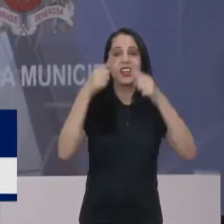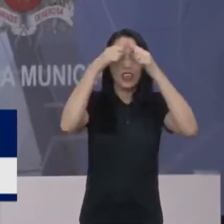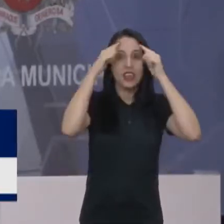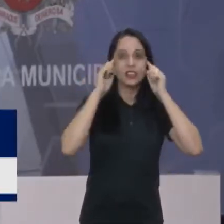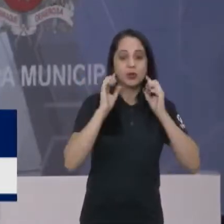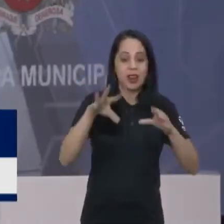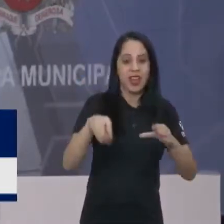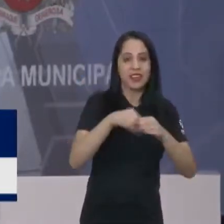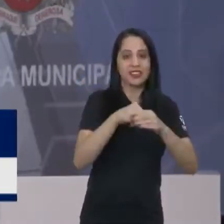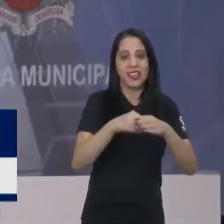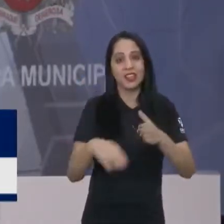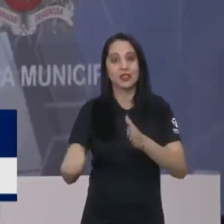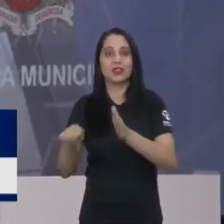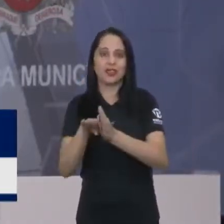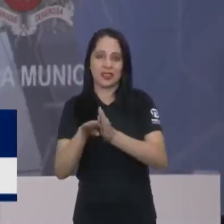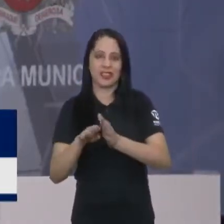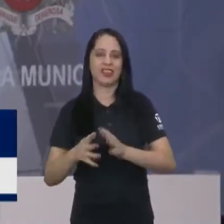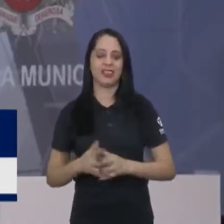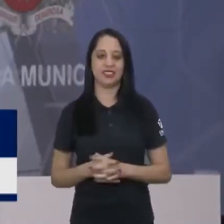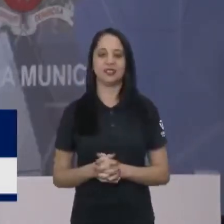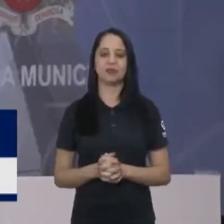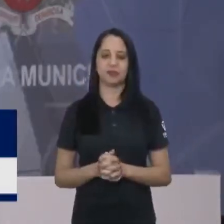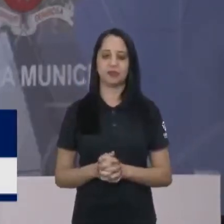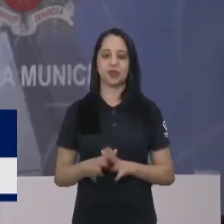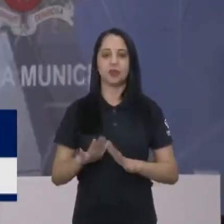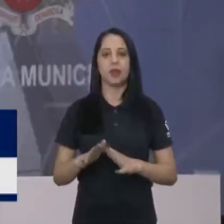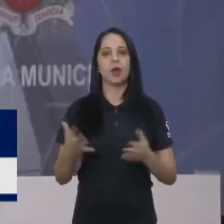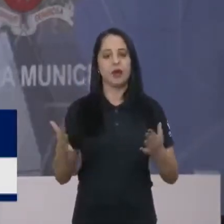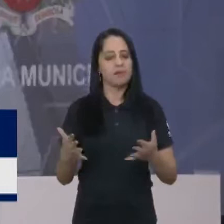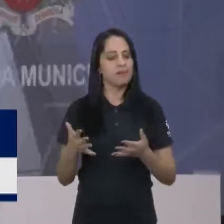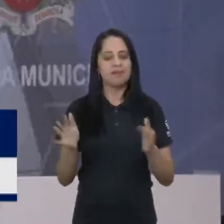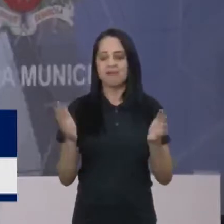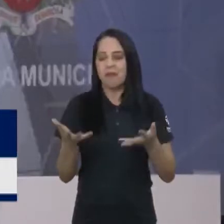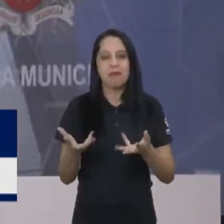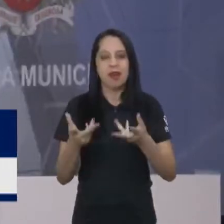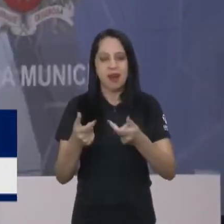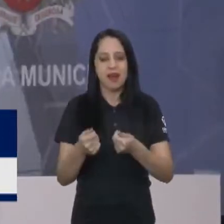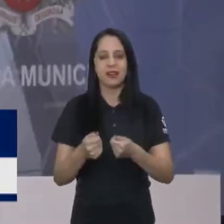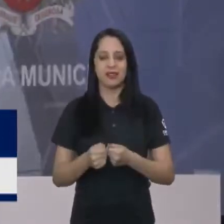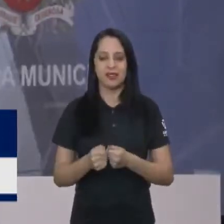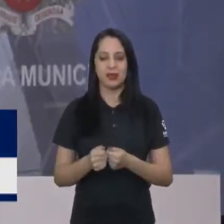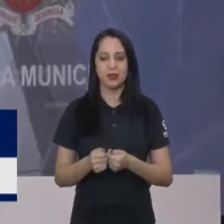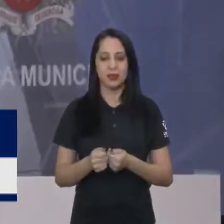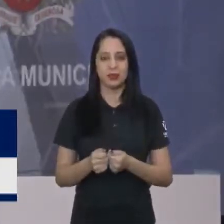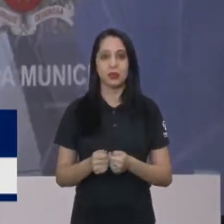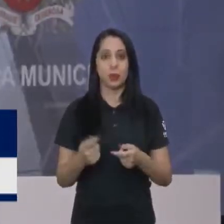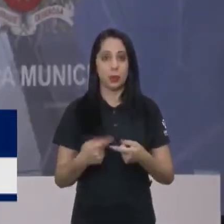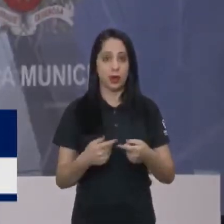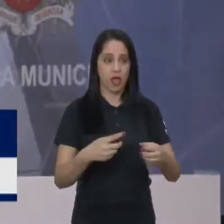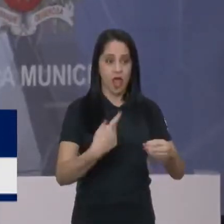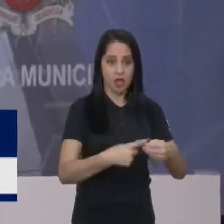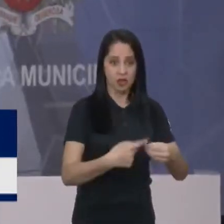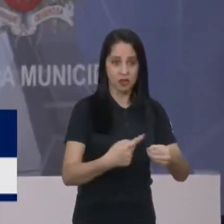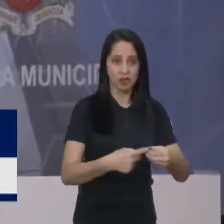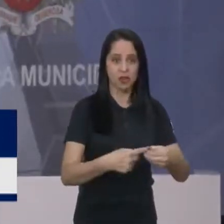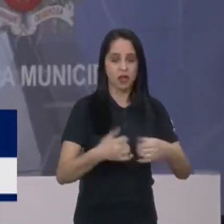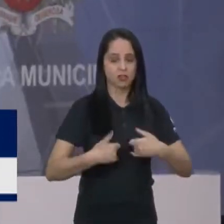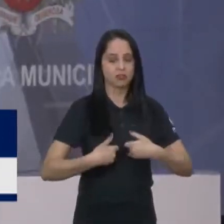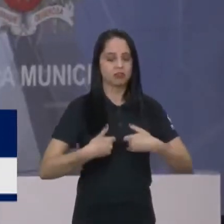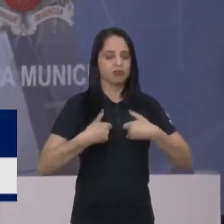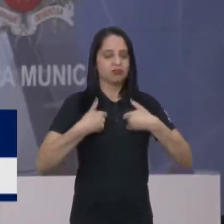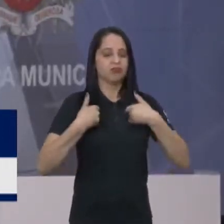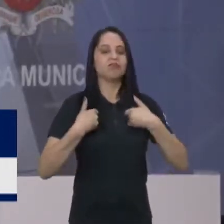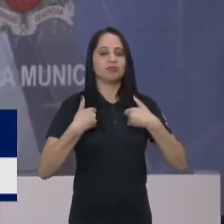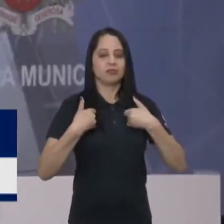Mas é muito prazeroso participar de uma cerimônia dessa, porque a nossa cidade traz orgulho a todos nós, né? Nossa cidade é feita de